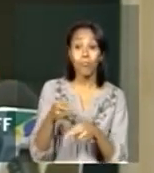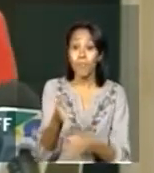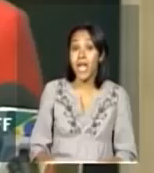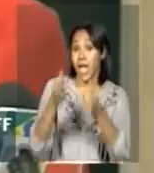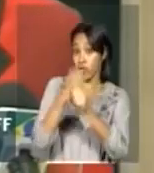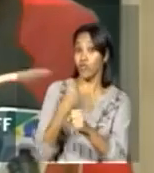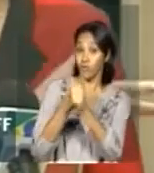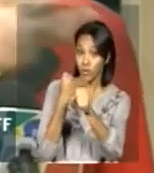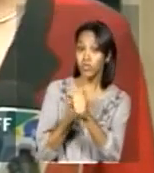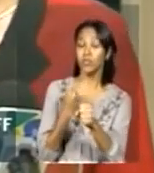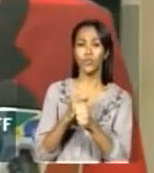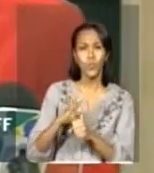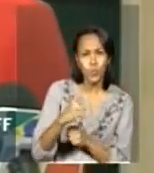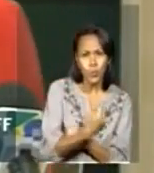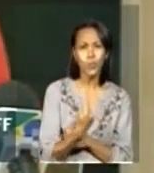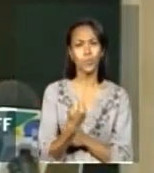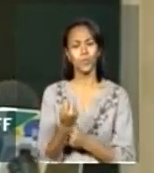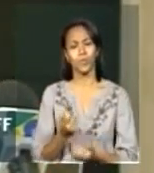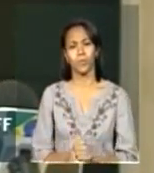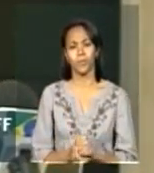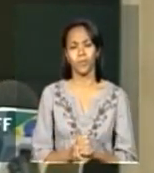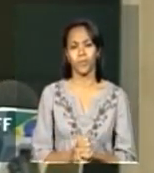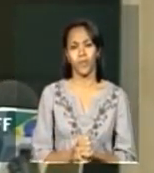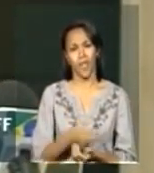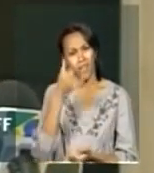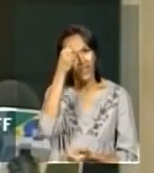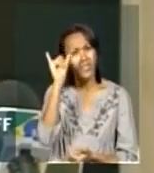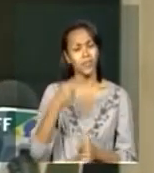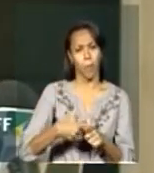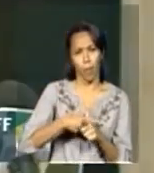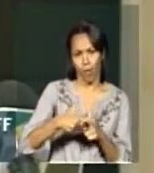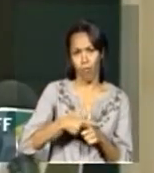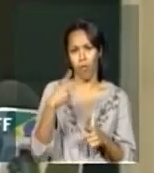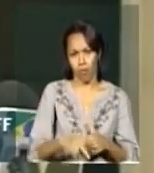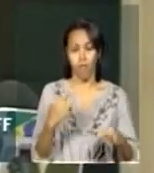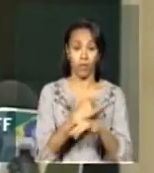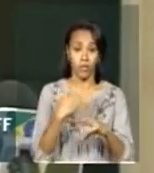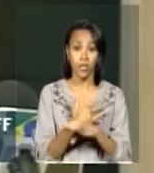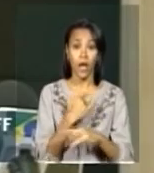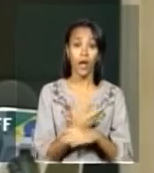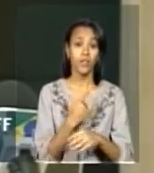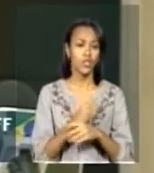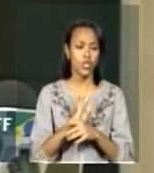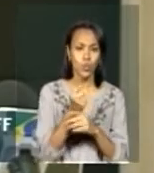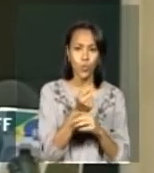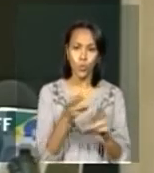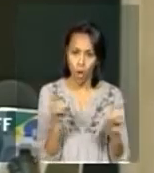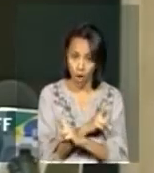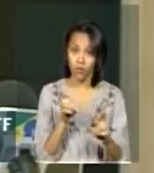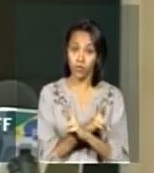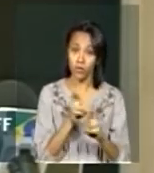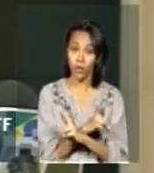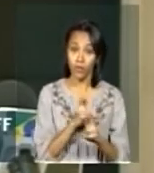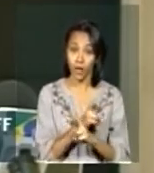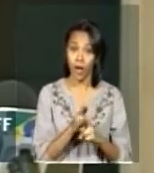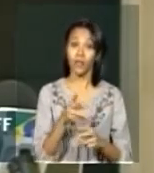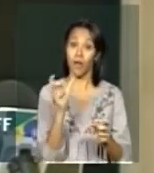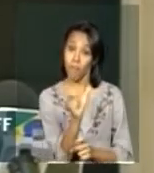toda um nível de emissão baixa e todas as questões relacionadas à